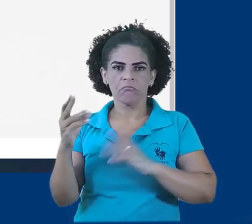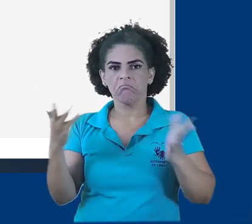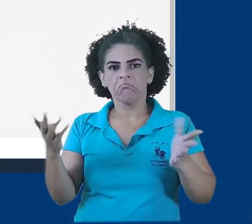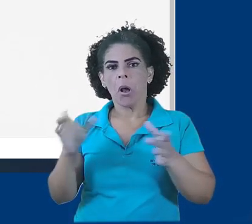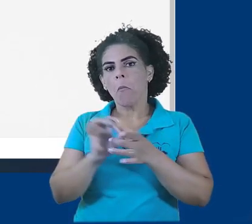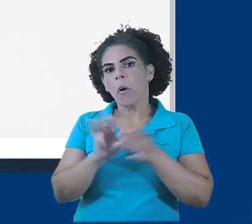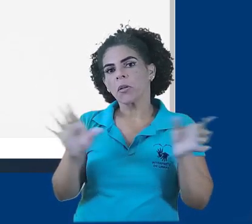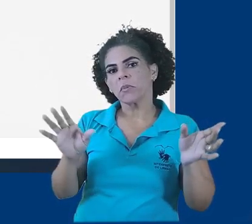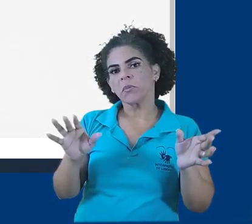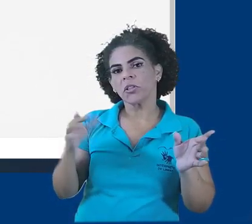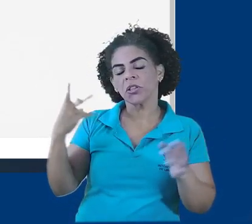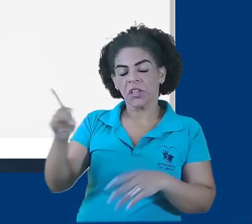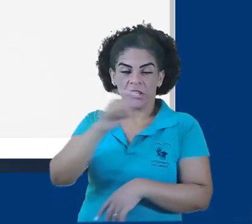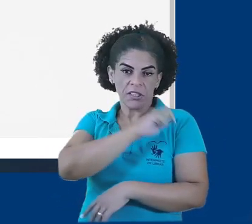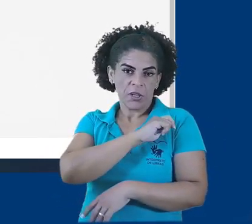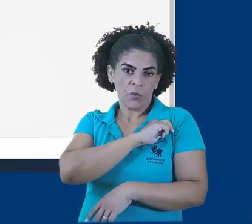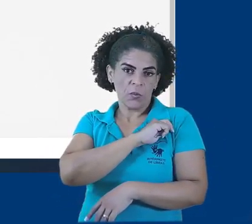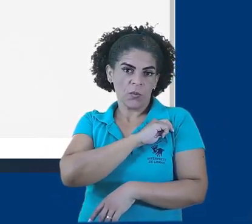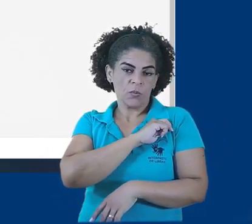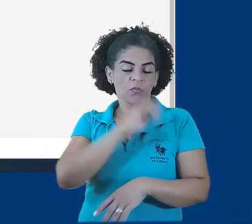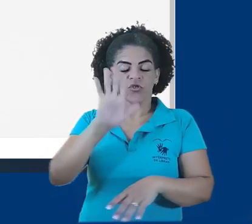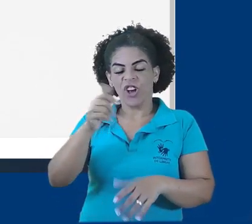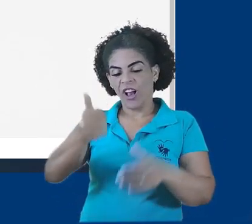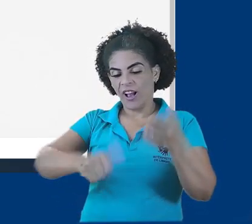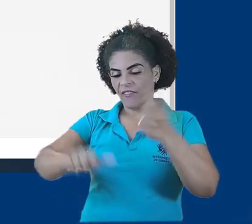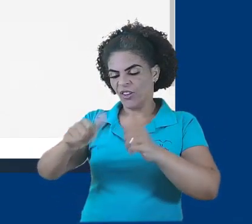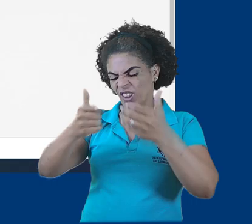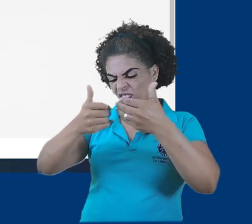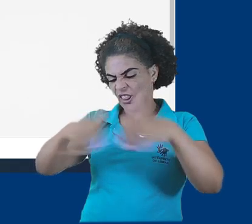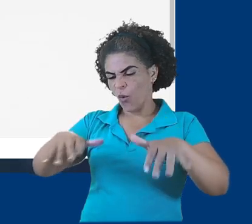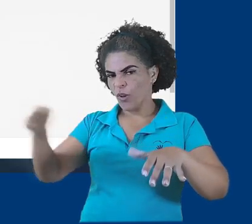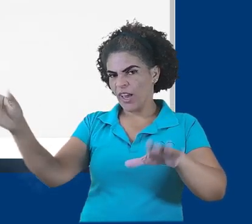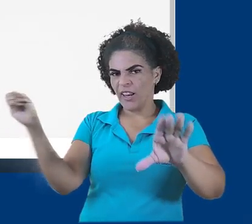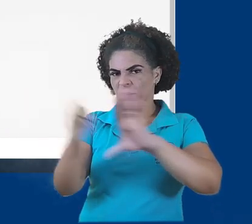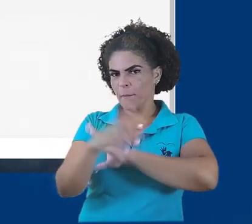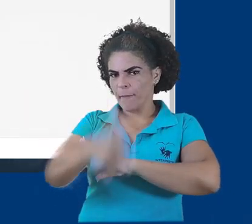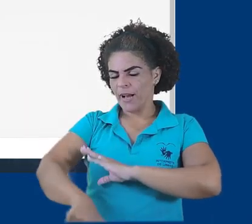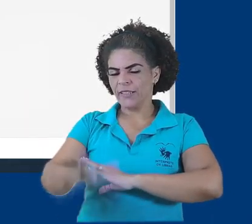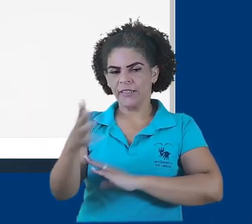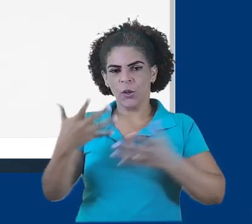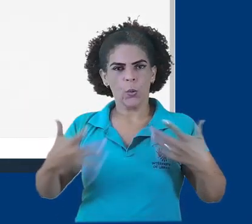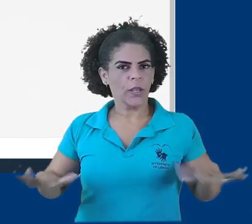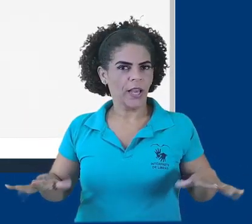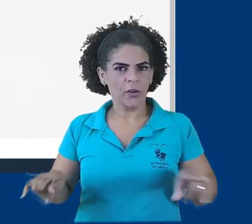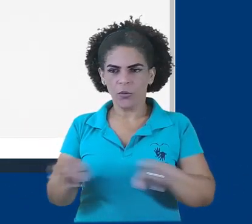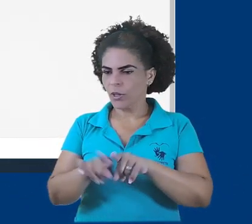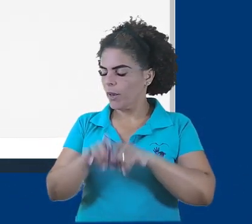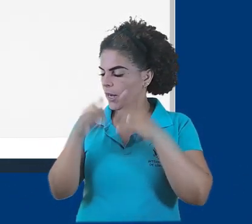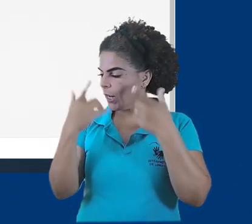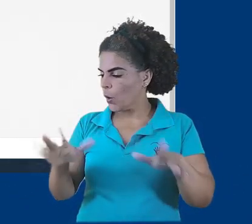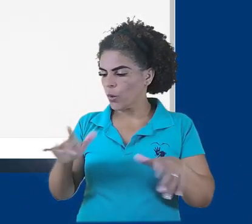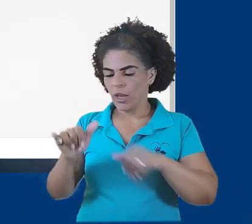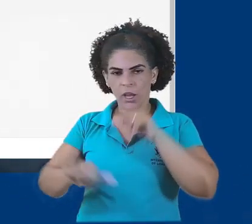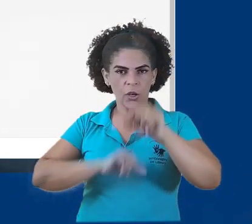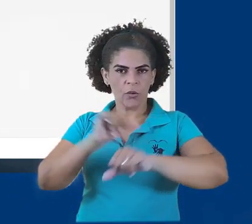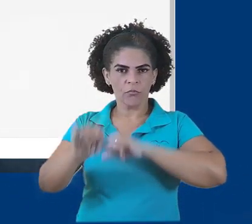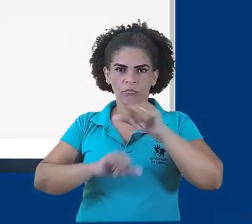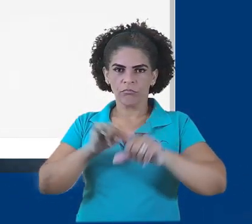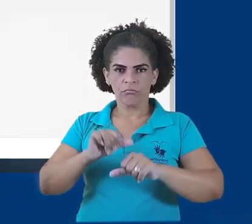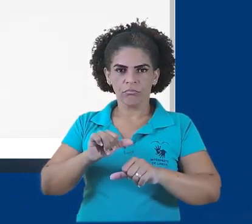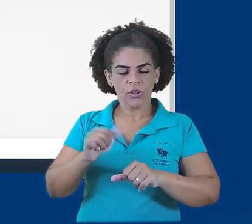cantou quero saber se eu posso permitir outra tentativa deixa usuário avaliem não quero permitir outra tentativa também